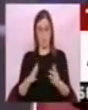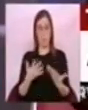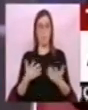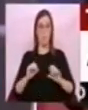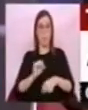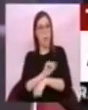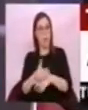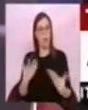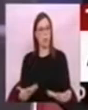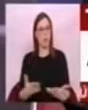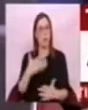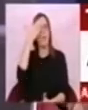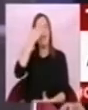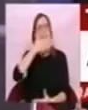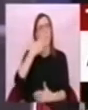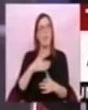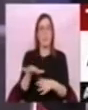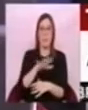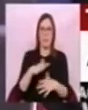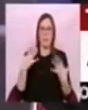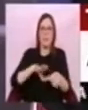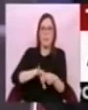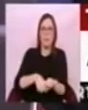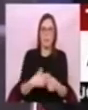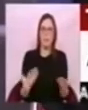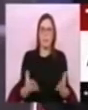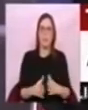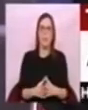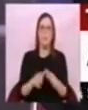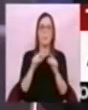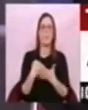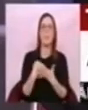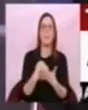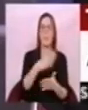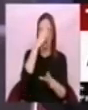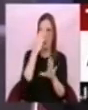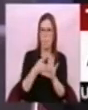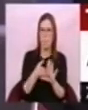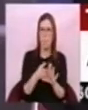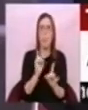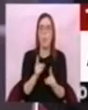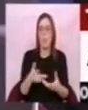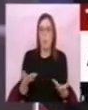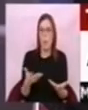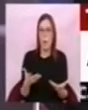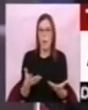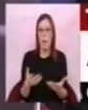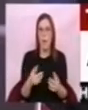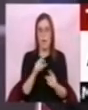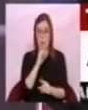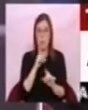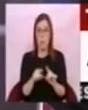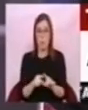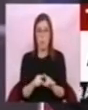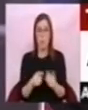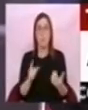no imediato. Sim. E nestes primeiros dias perante uma dimensão da tragédia. Ora, esse apoio psicológico consiste em quê? É